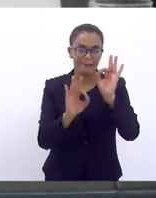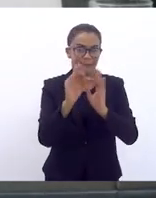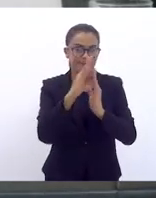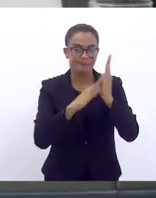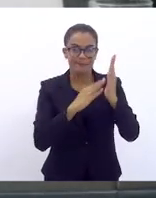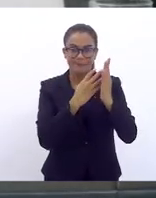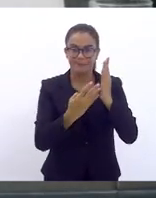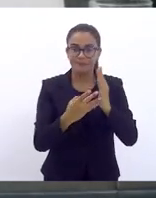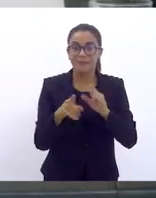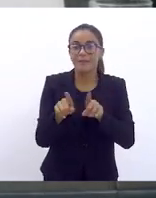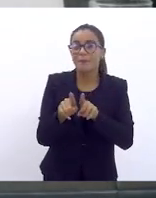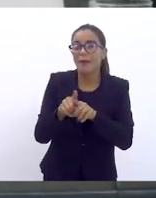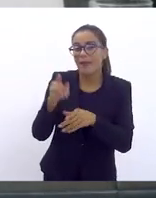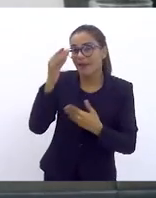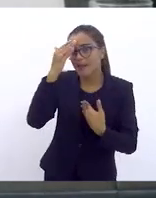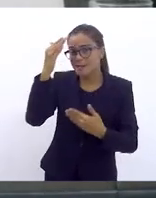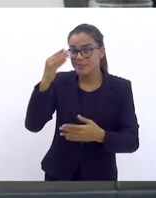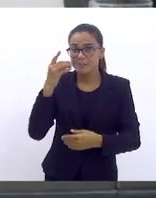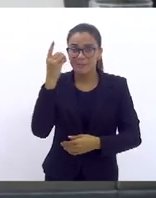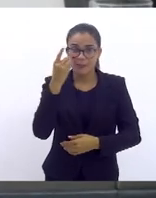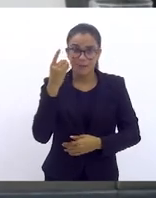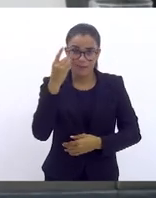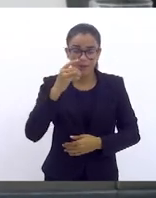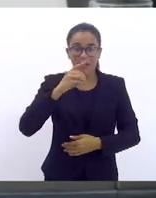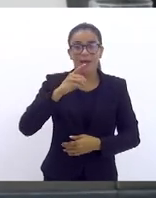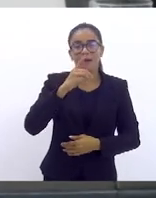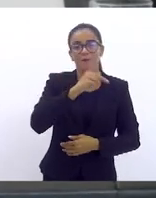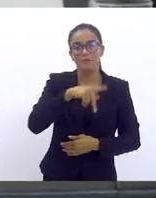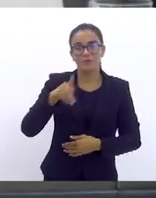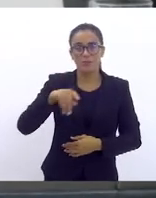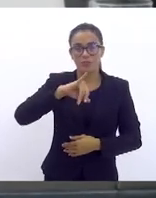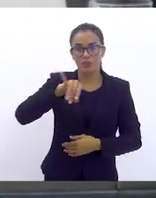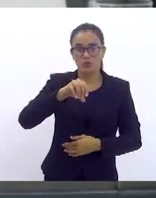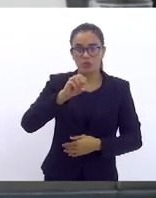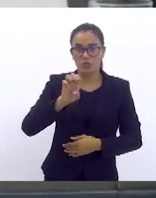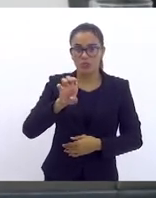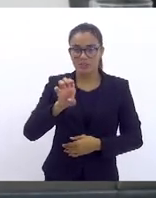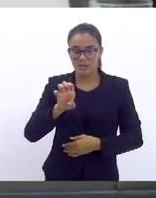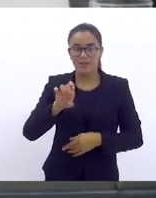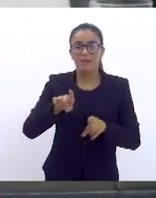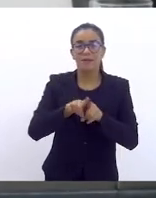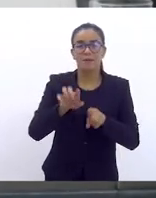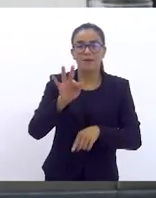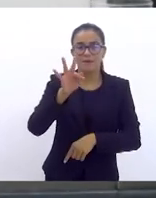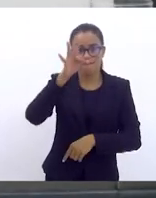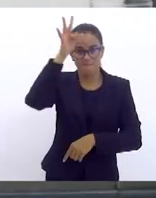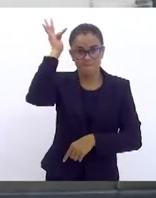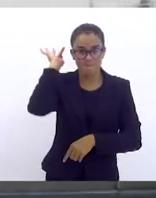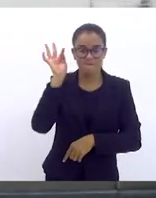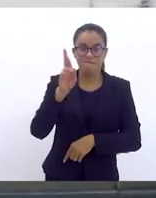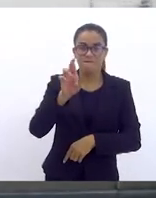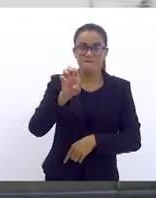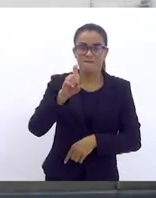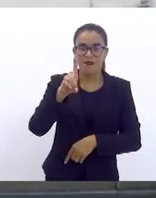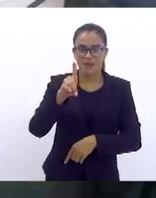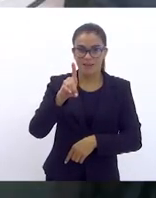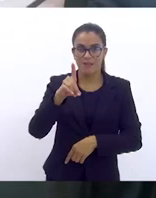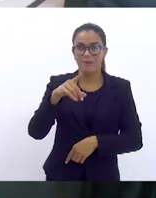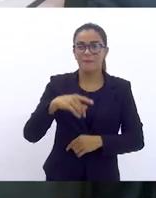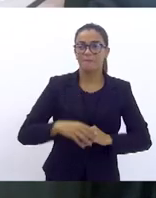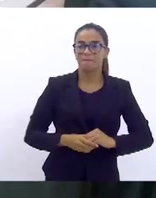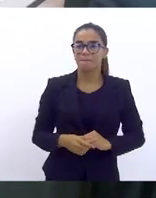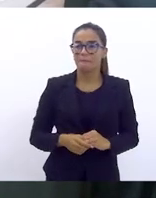registrar agradecer aí os deputados professores José Mar Douglas e o Fred Pacheco que chegaram aí muito bem-vindos aí